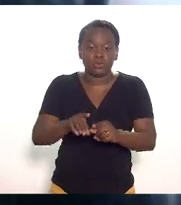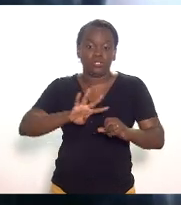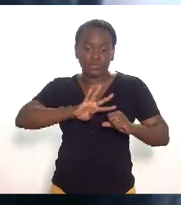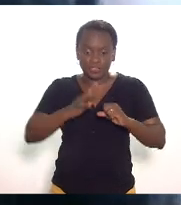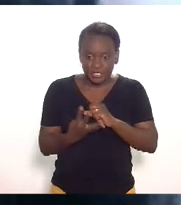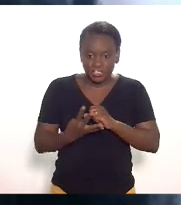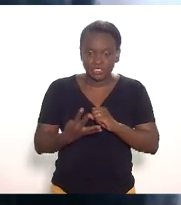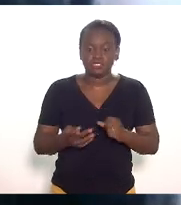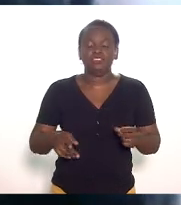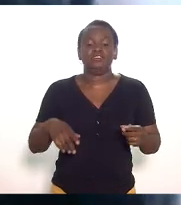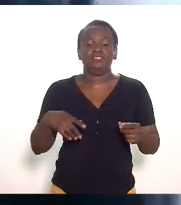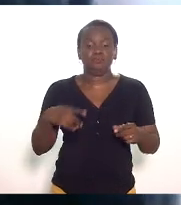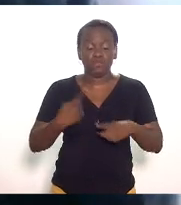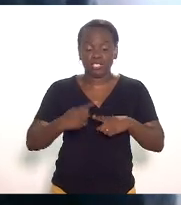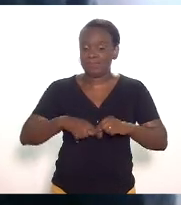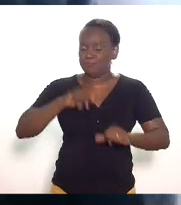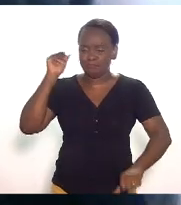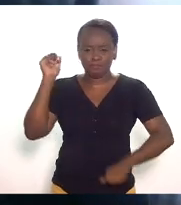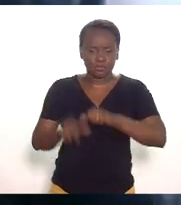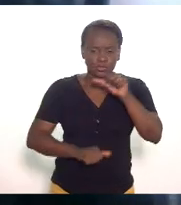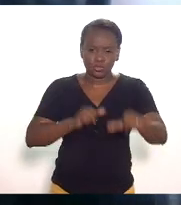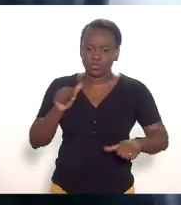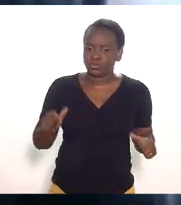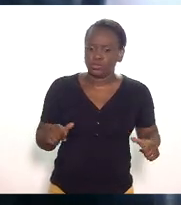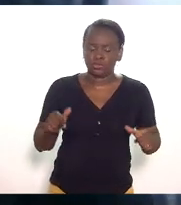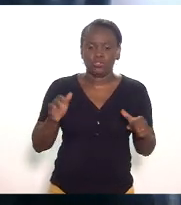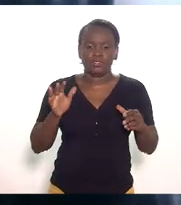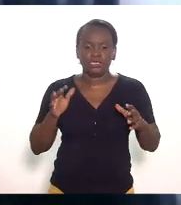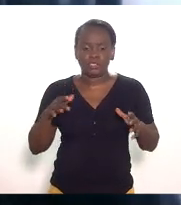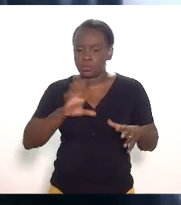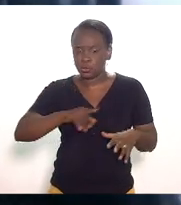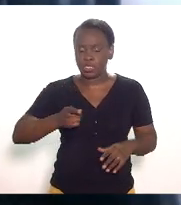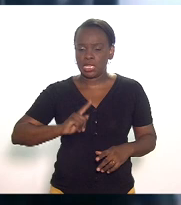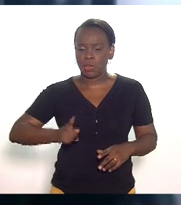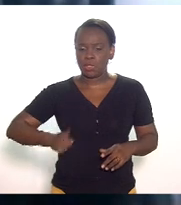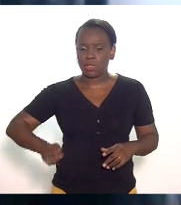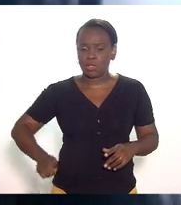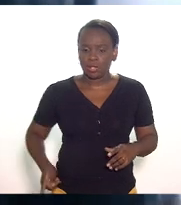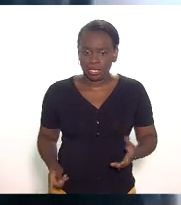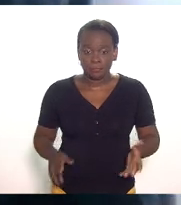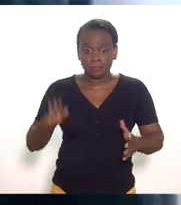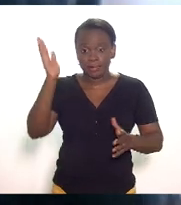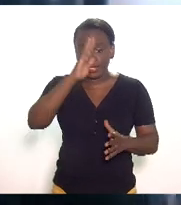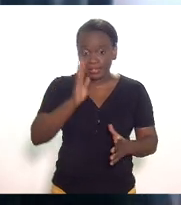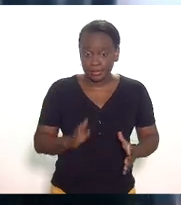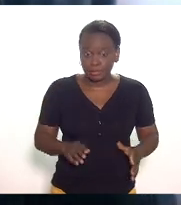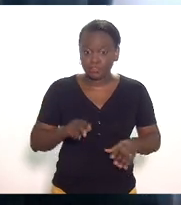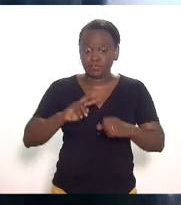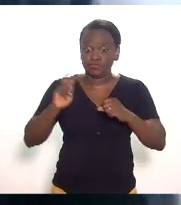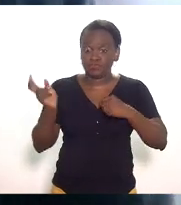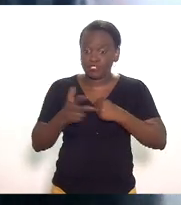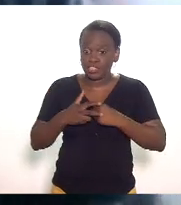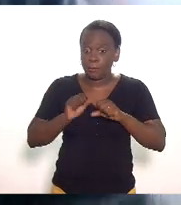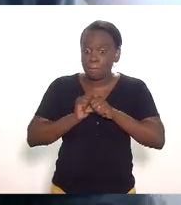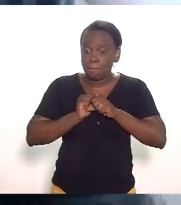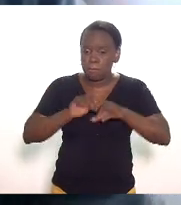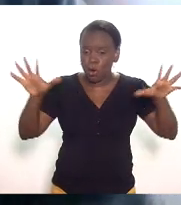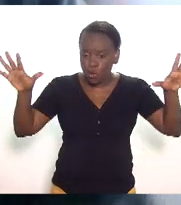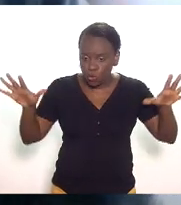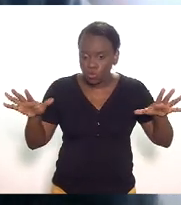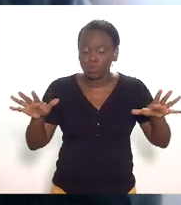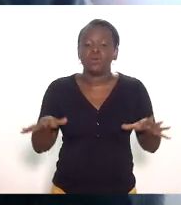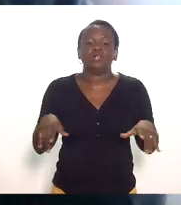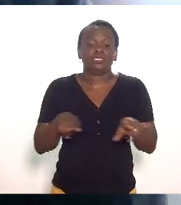Covid, que transformou, através do negacionismo, o Brasil numa bomba atômica virótica. Eu acho,